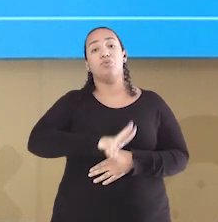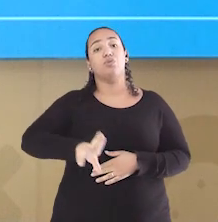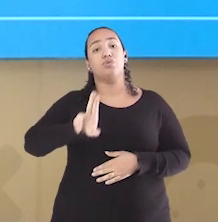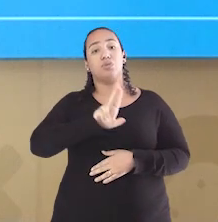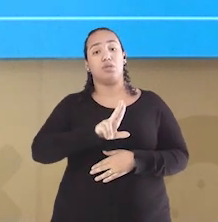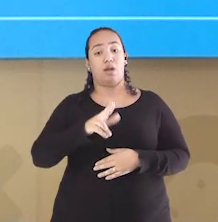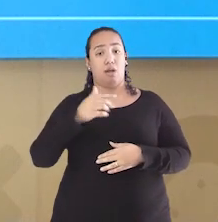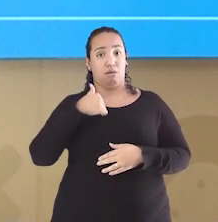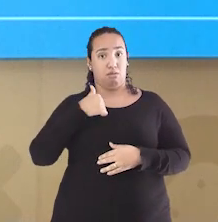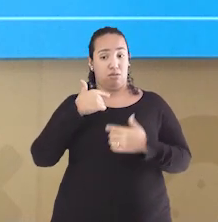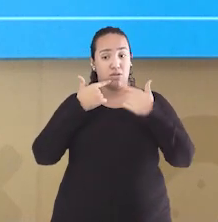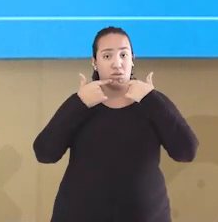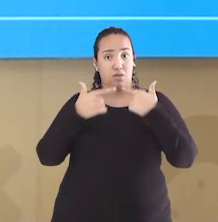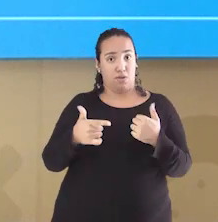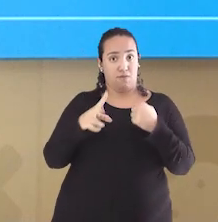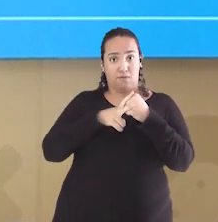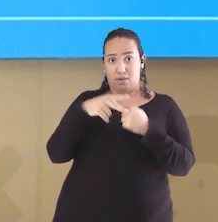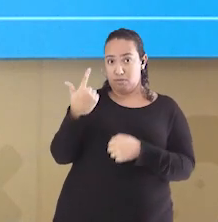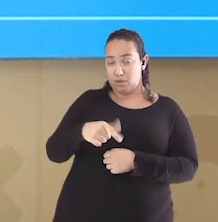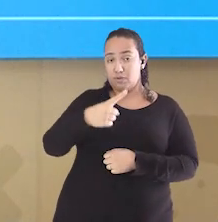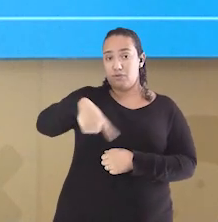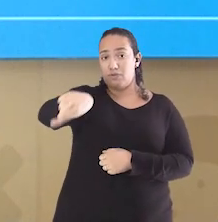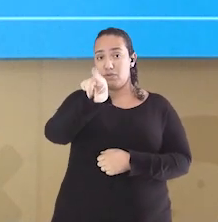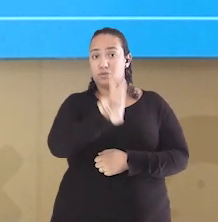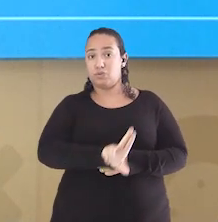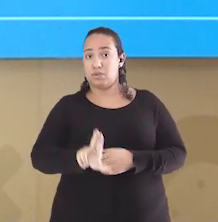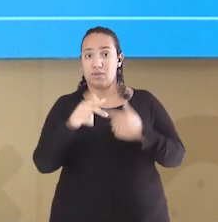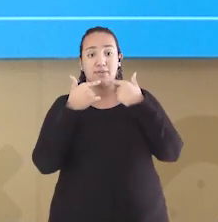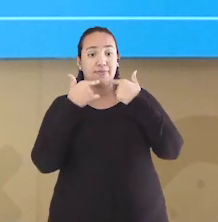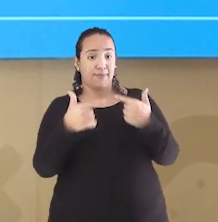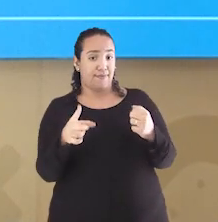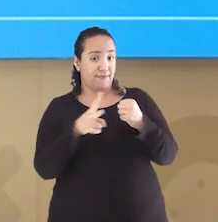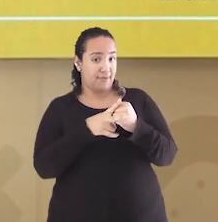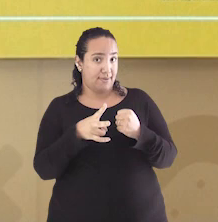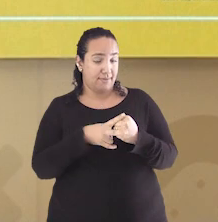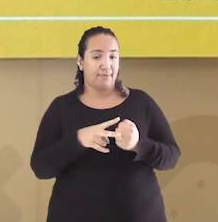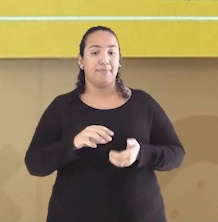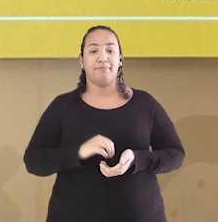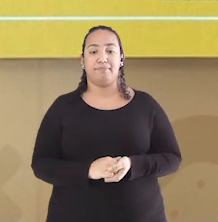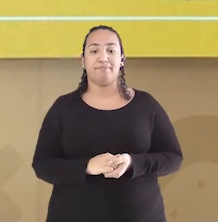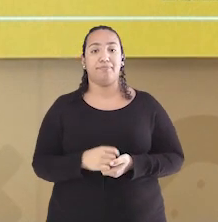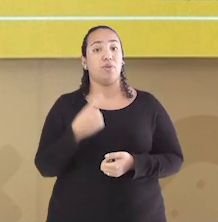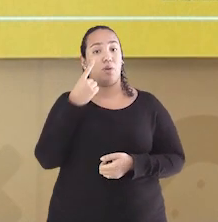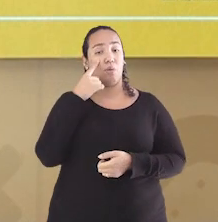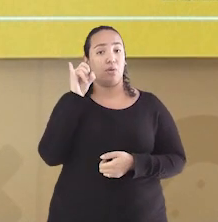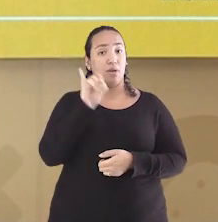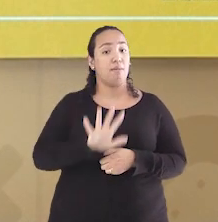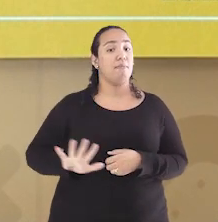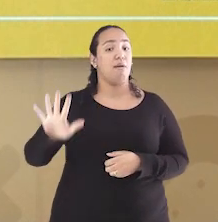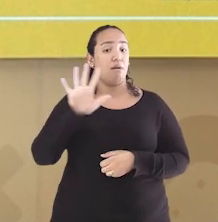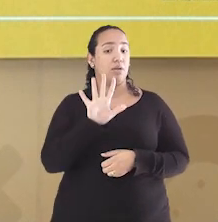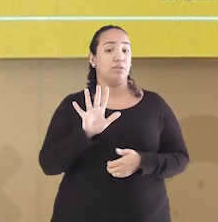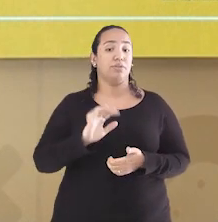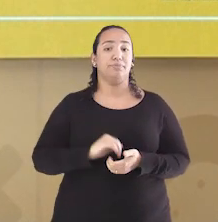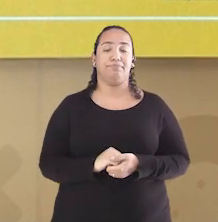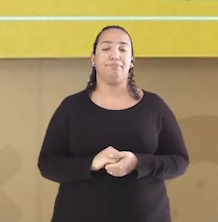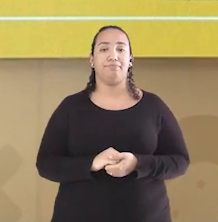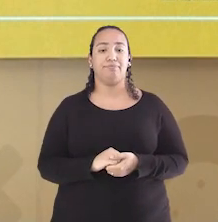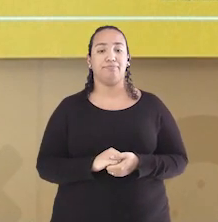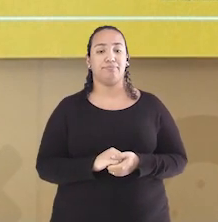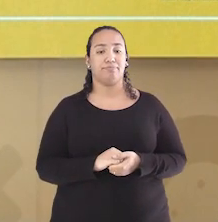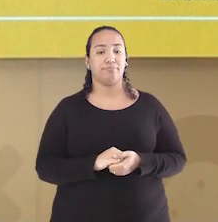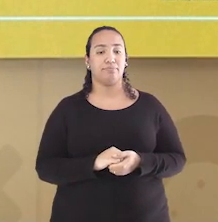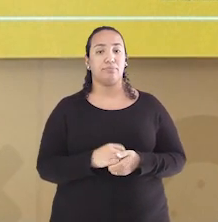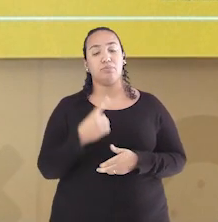linguagem não verbal e vocês vão utilizar a linguagem verbal. Vamos lá. A imagem é esta aqui, ó. Estão